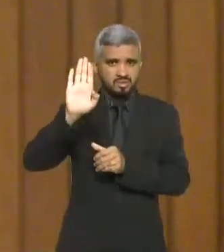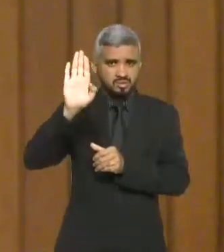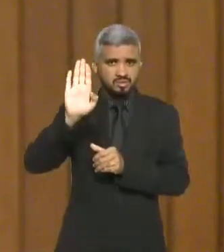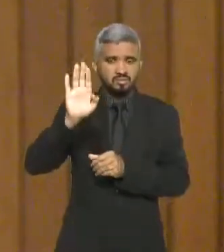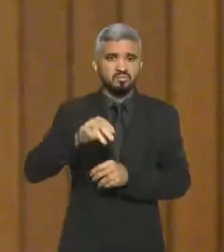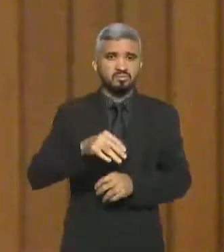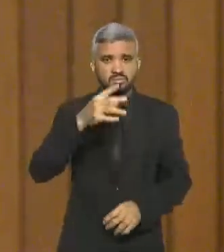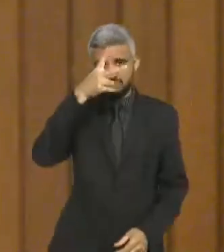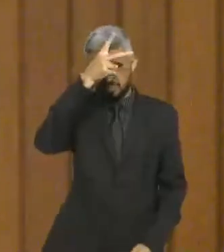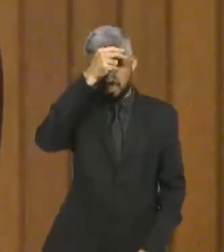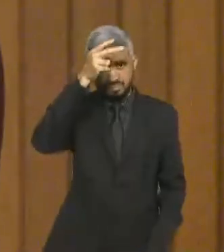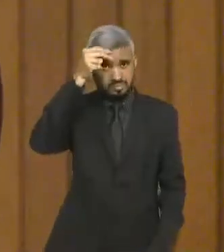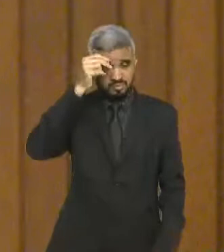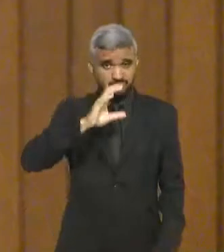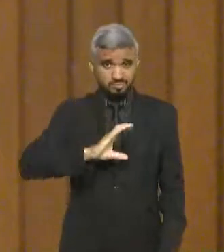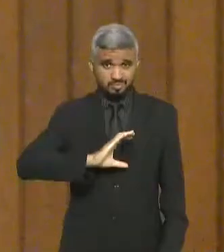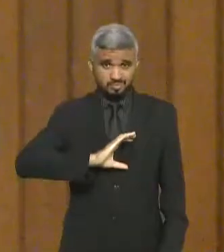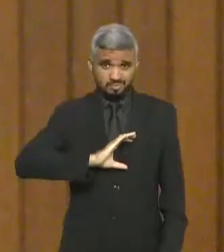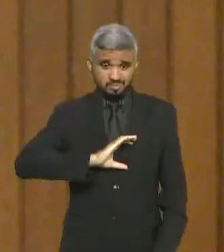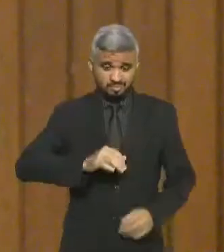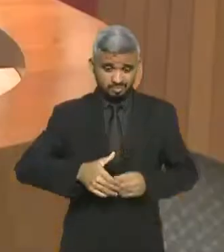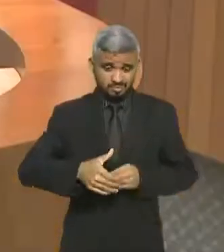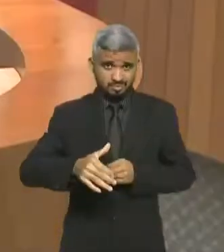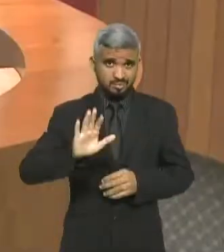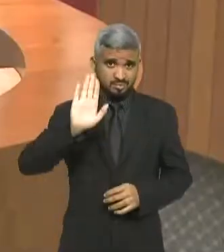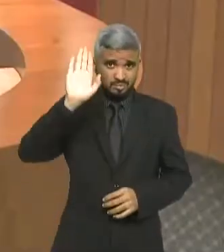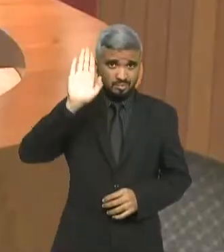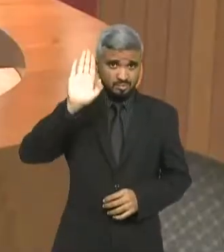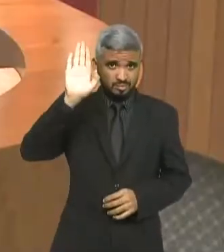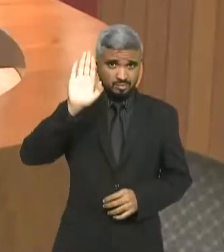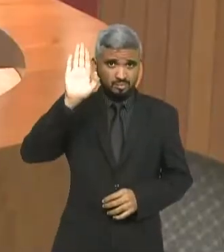eleição, o valor subiu para